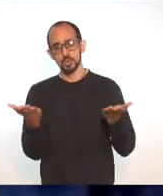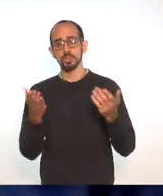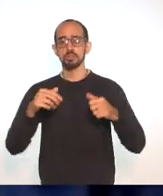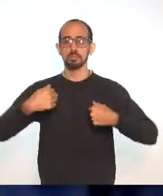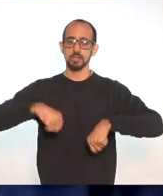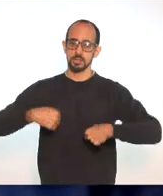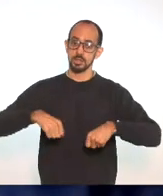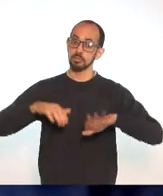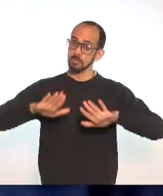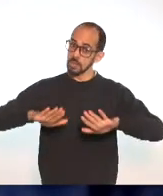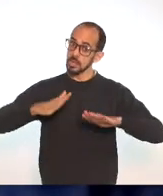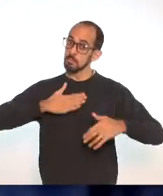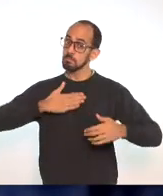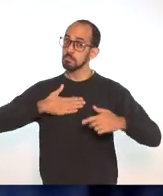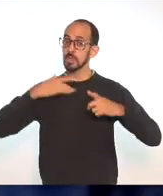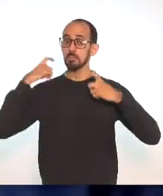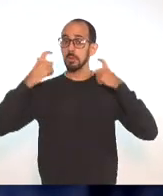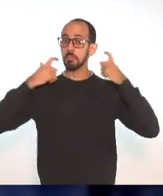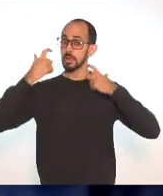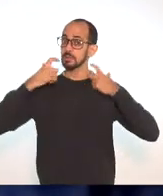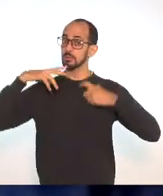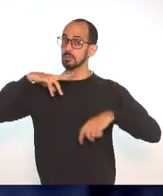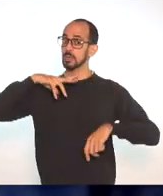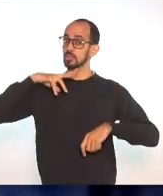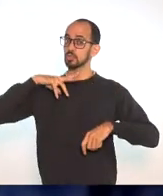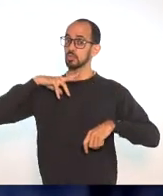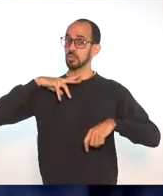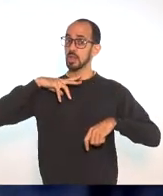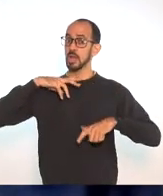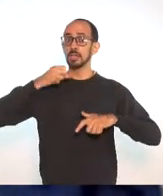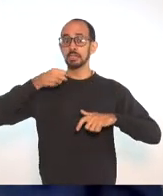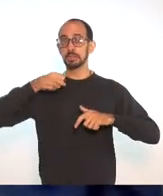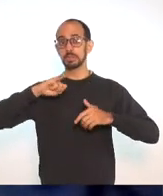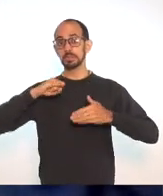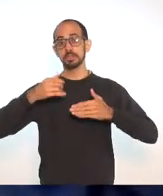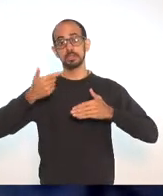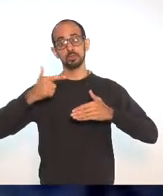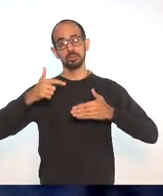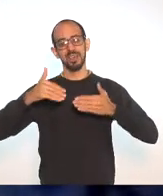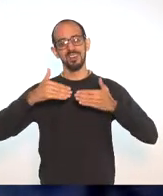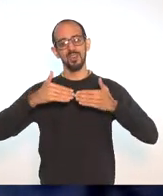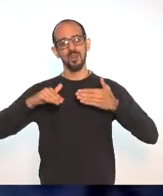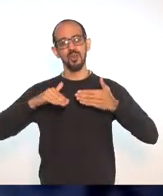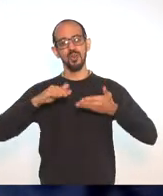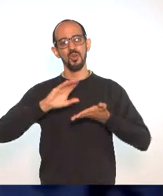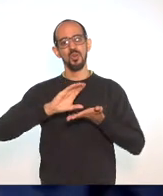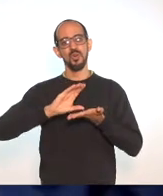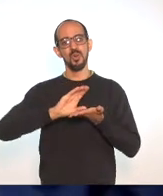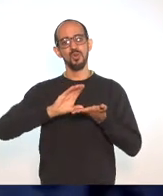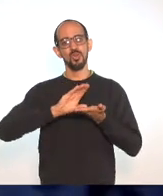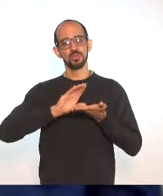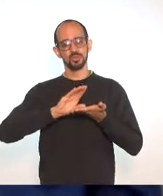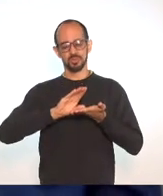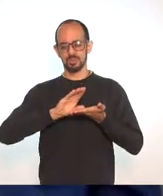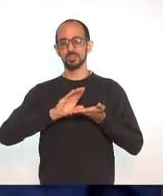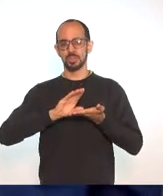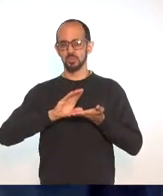né da minha preocupação pessoal de uma eventual impossibilidade dessa dessa